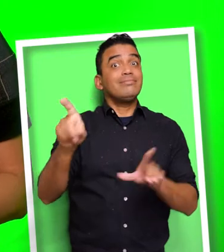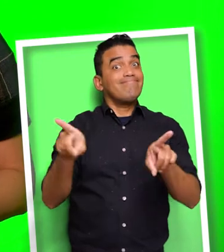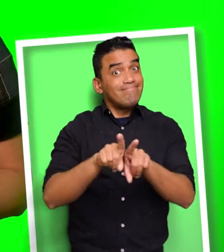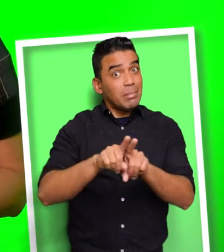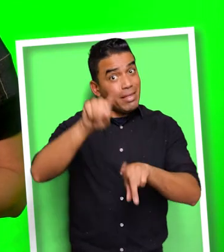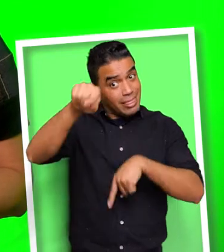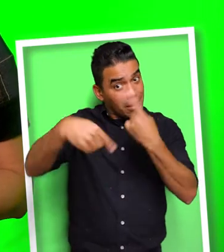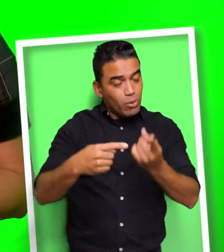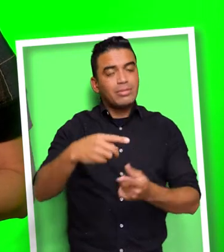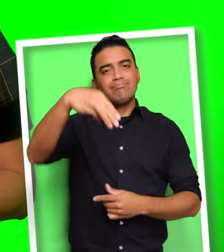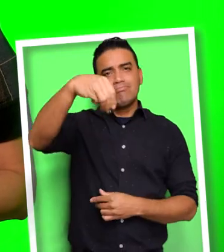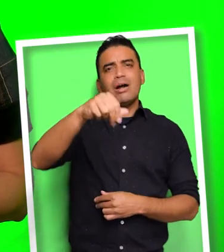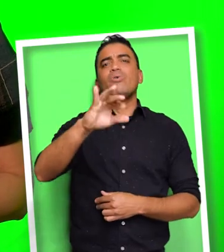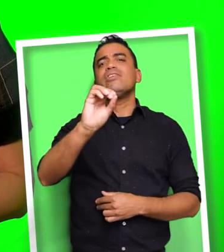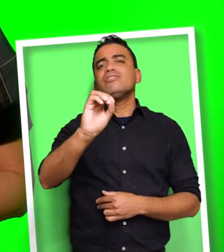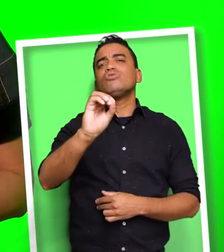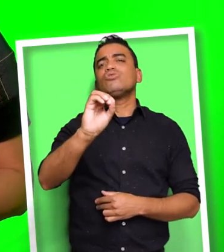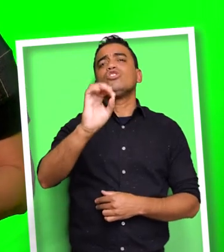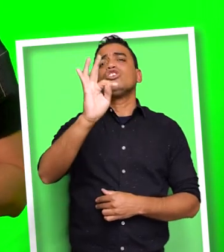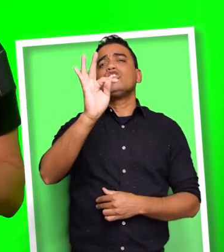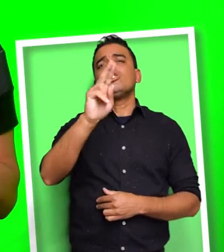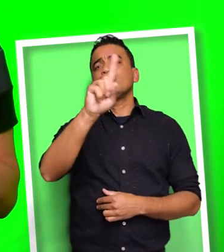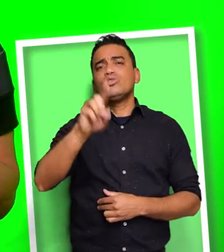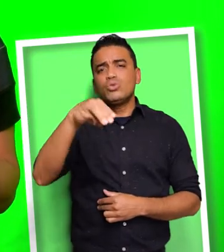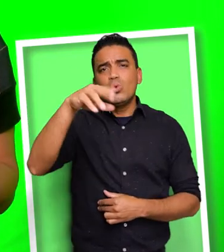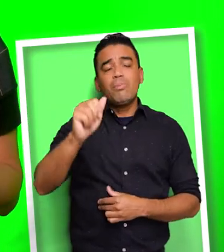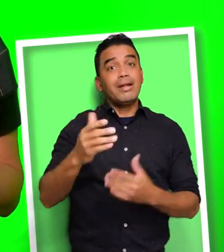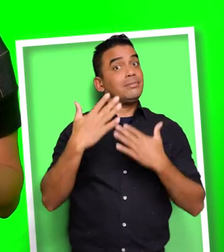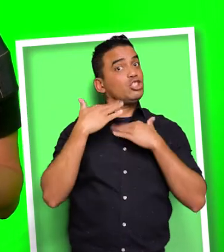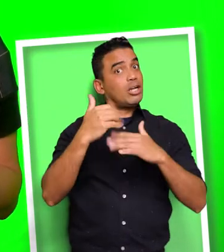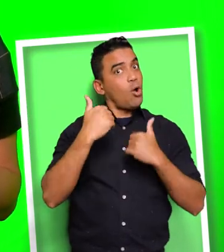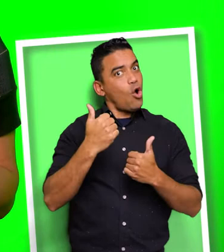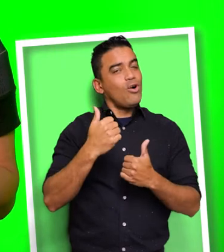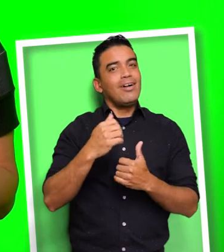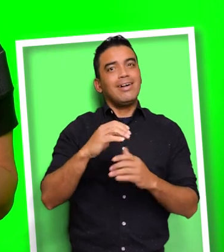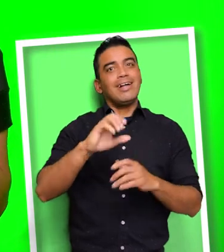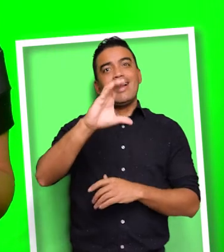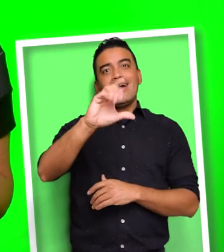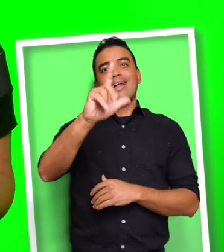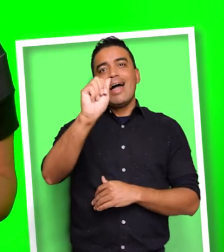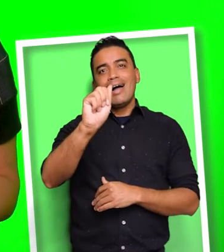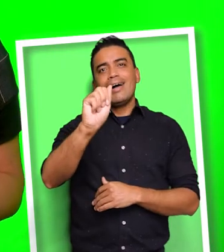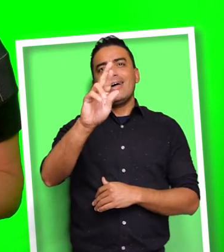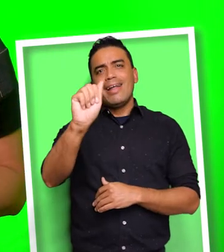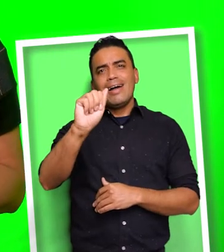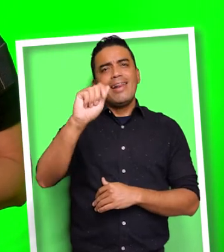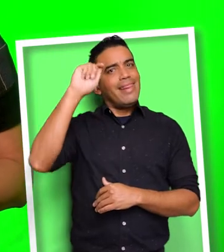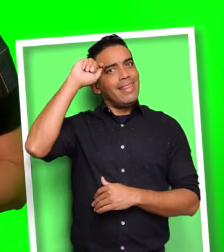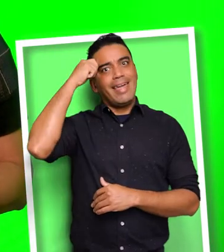convidou para fazer o Clara Negra, um espetáculo que era basicamente um musical mesmo, assim, um show cênico, eu